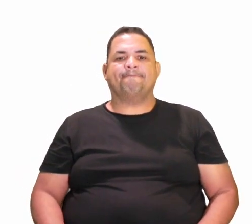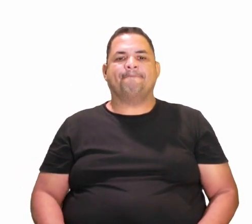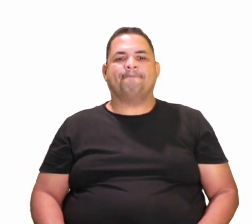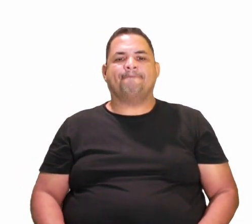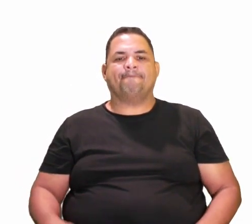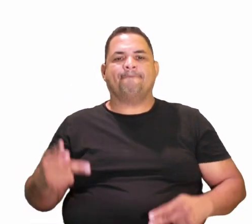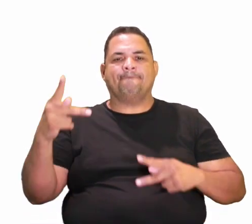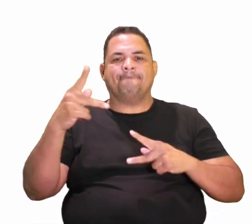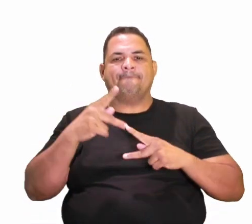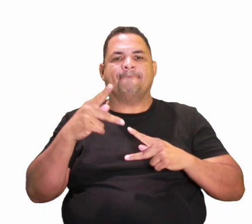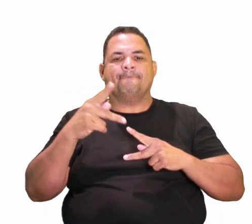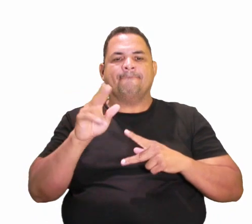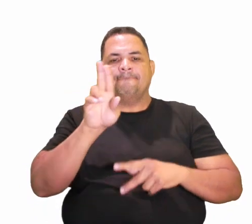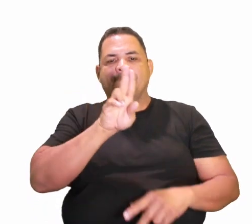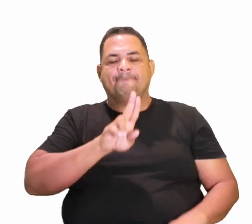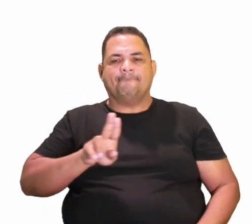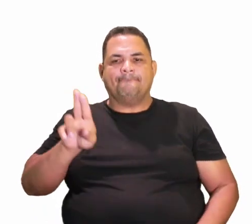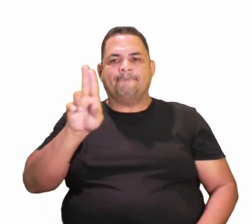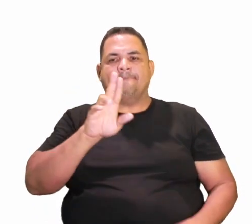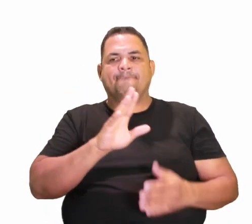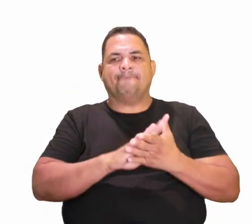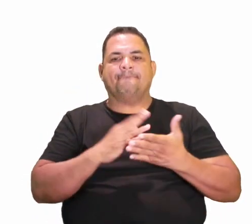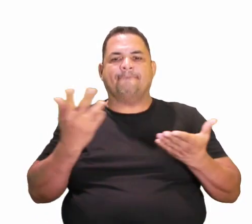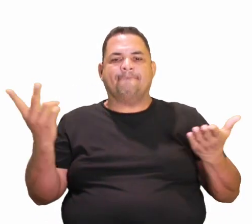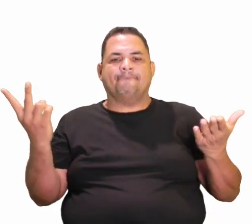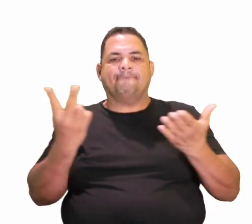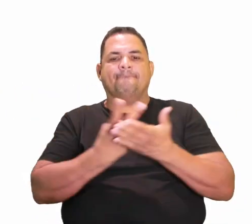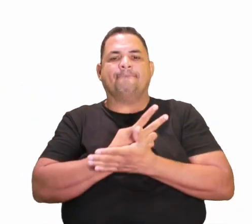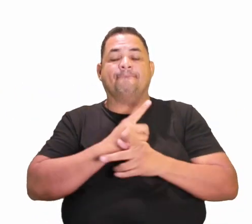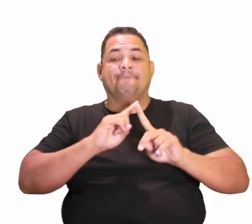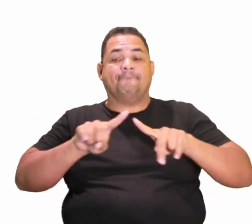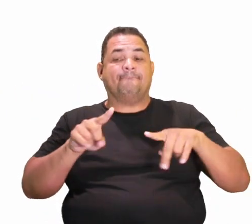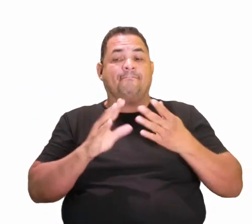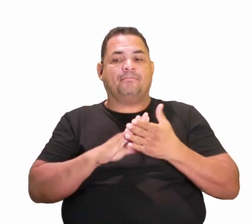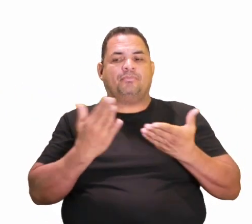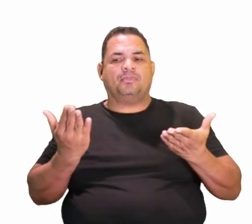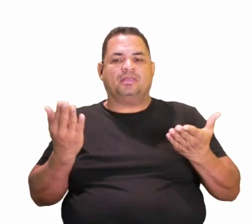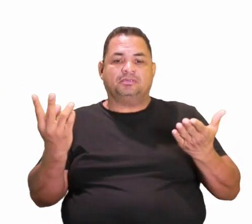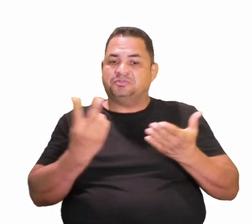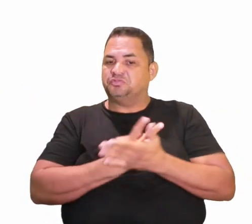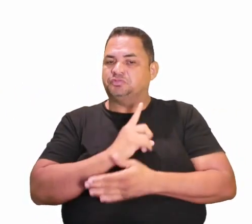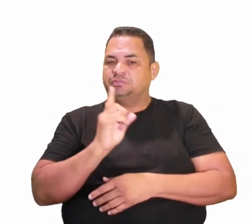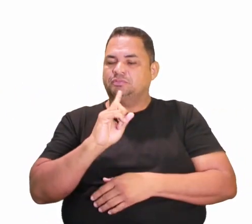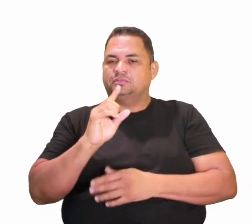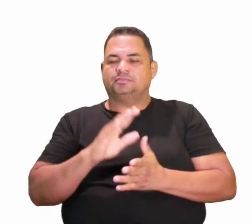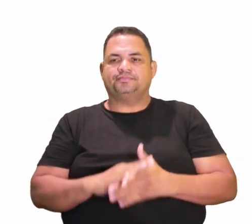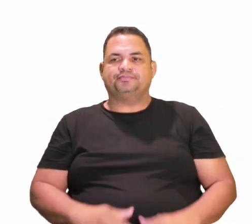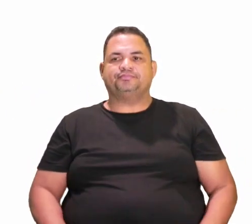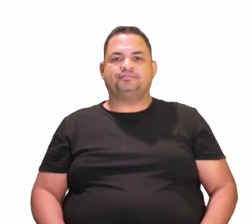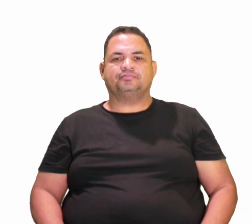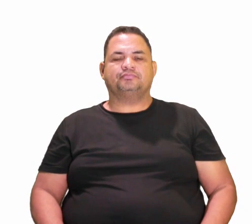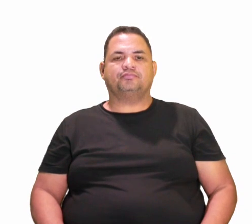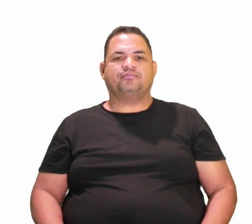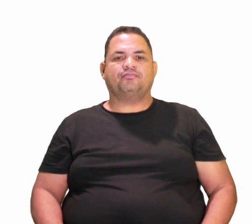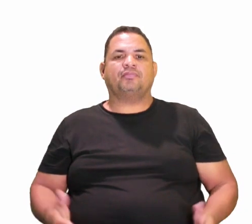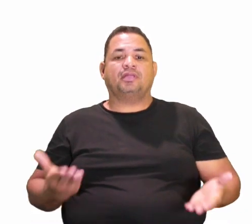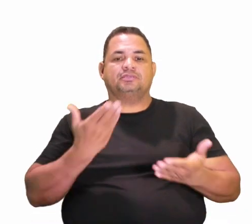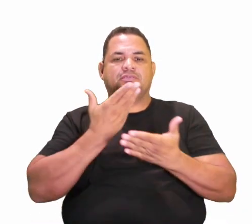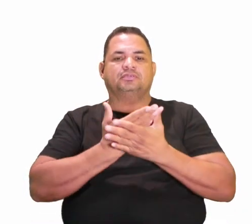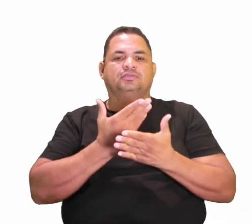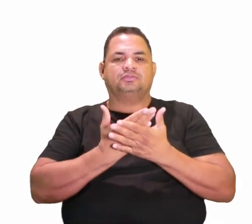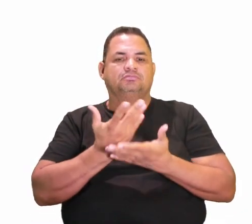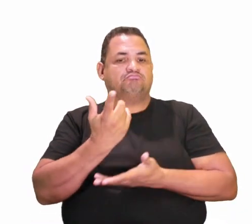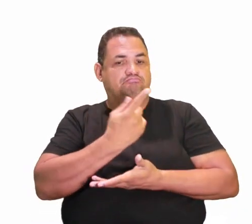essa preposição, ela é usada para essas situações, porém não somente essas situações, tá? Mas nessa aula vamos